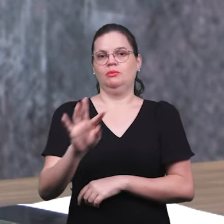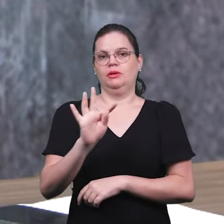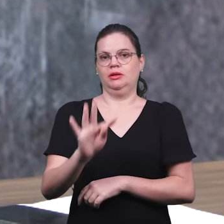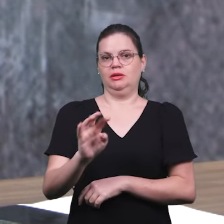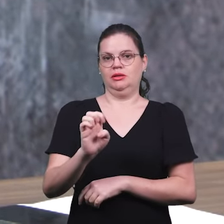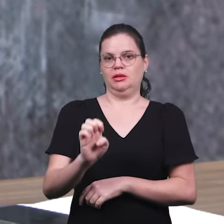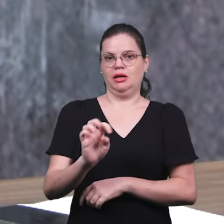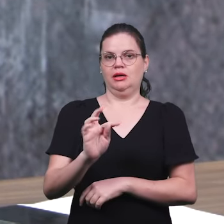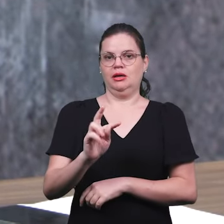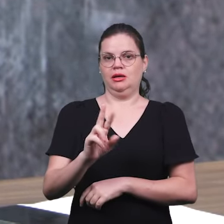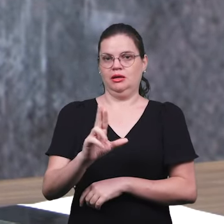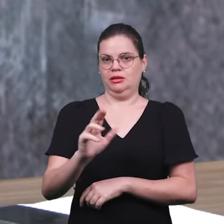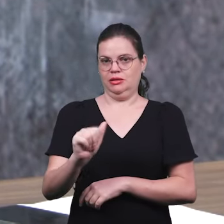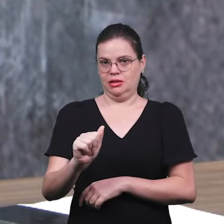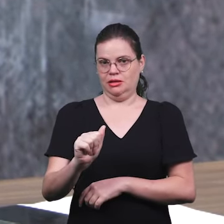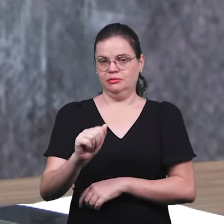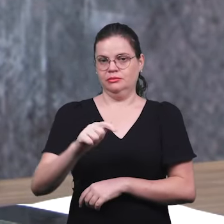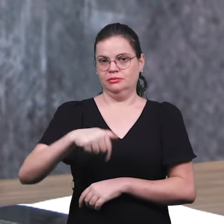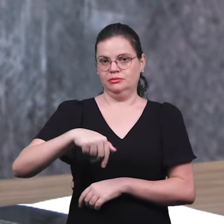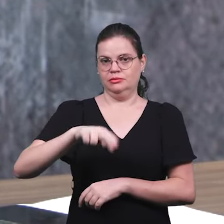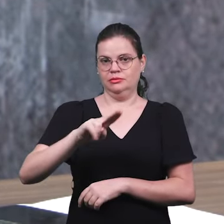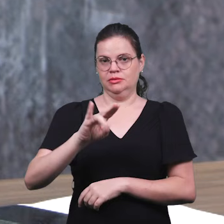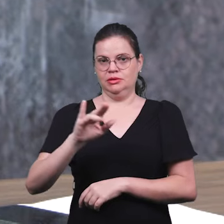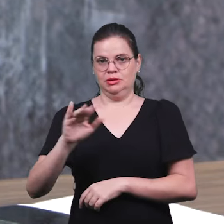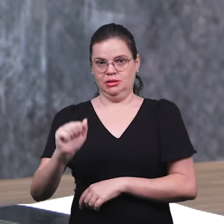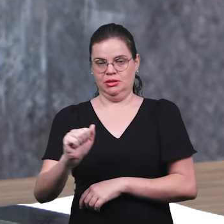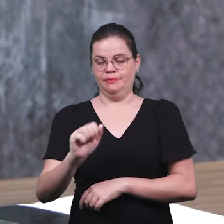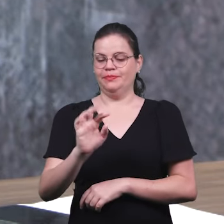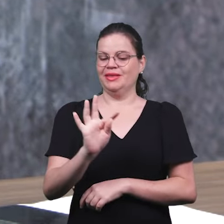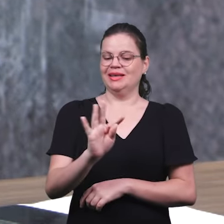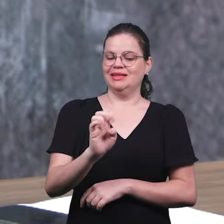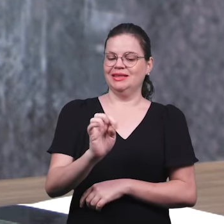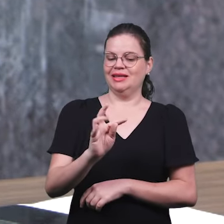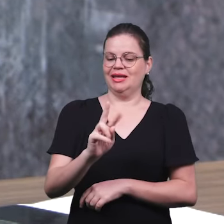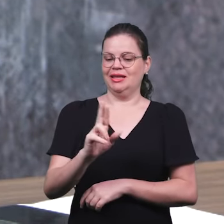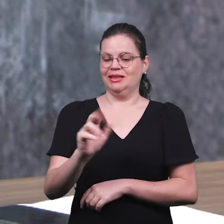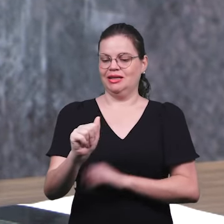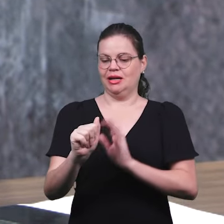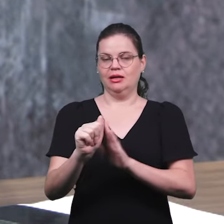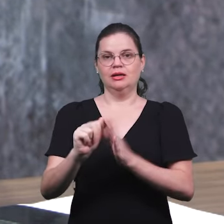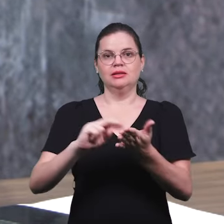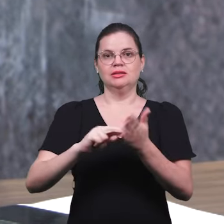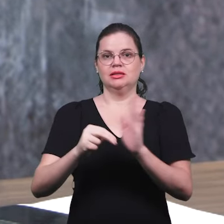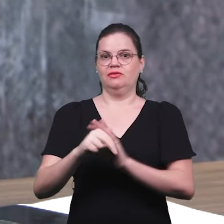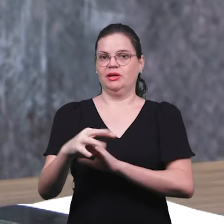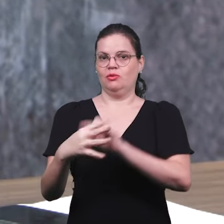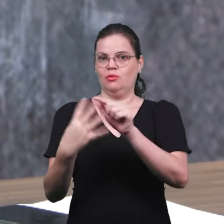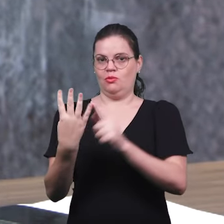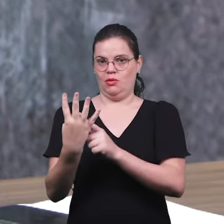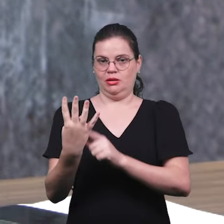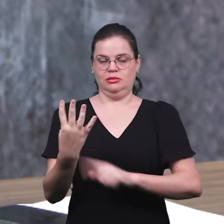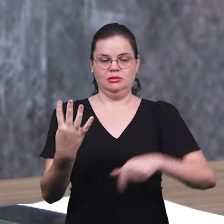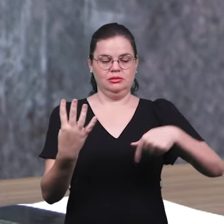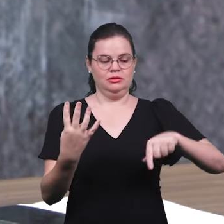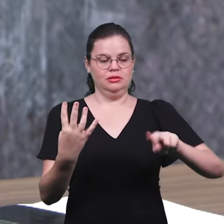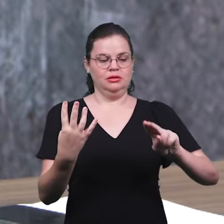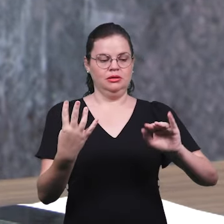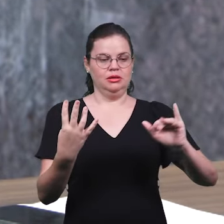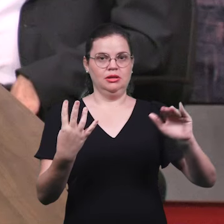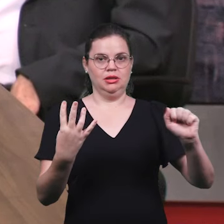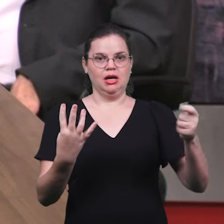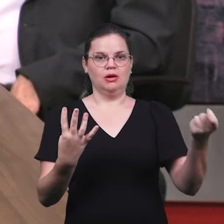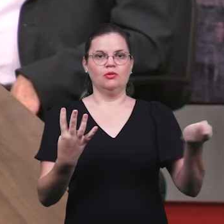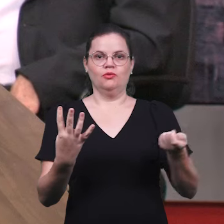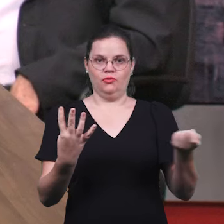tetra, vem, né, do número 4, vão ser criados 4 governantes que vão de